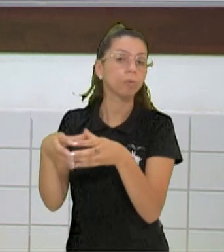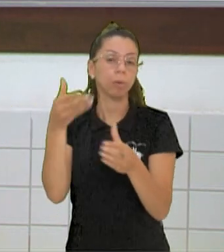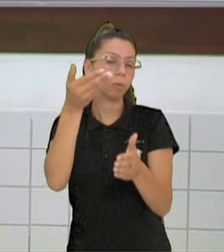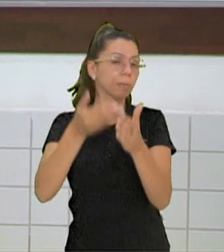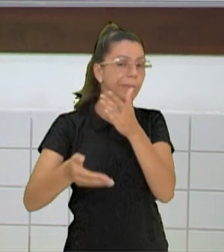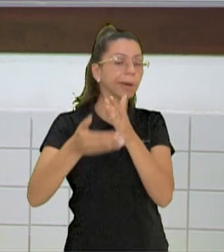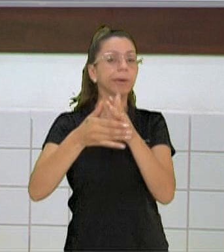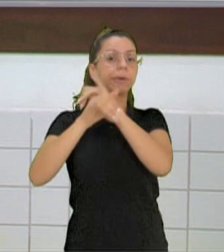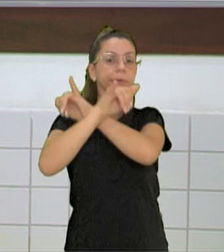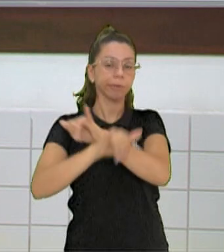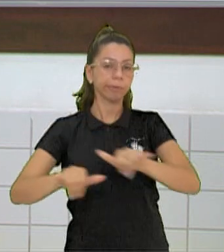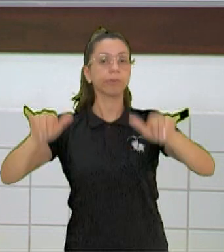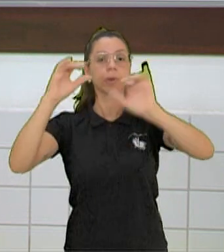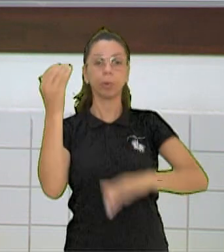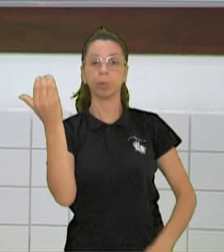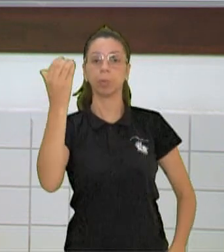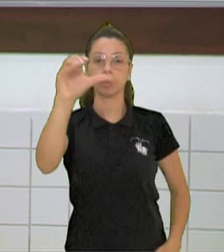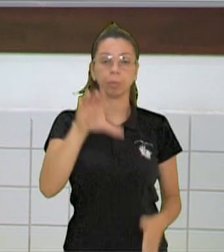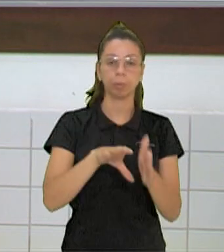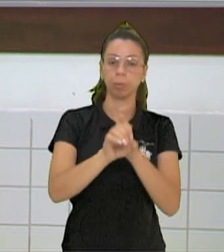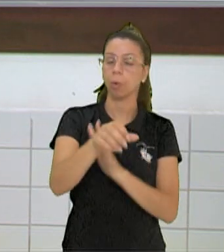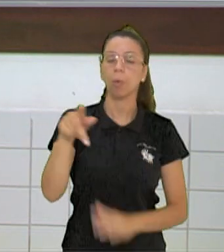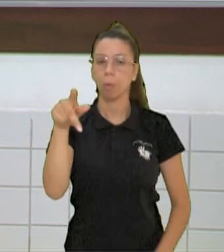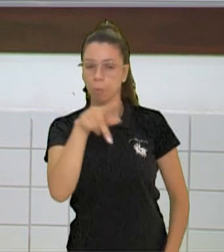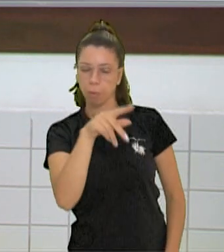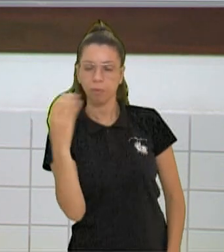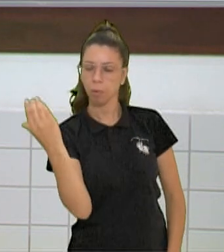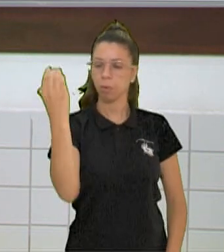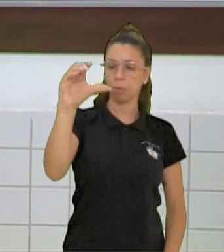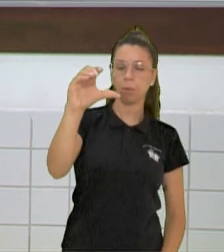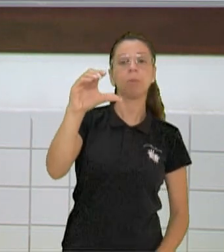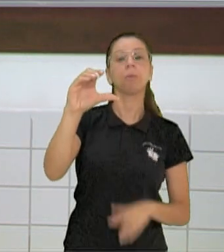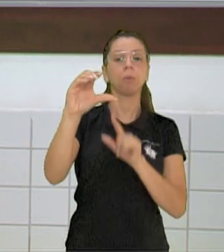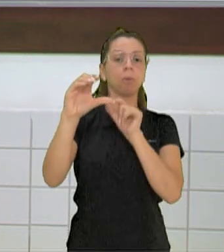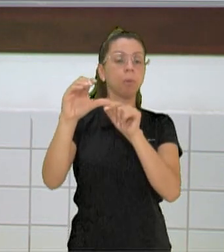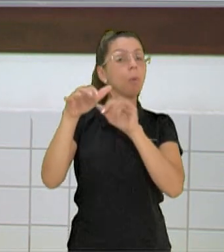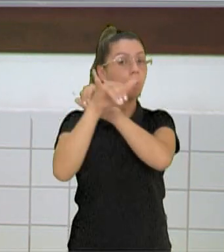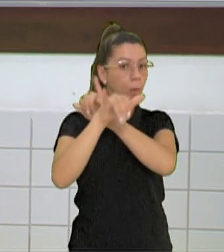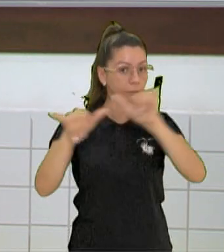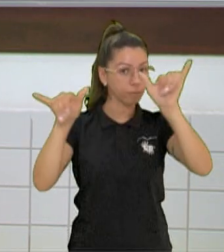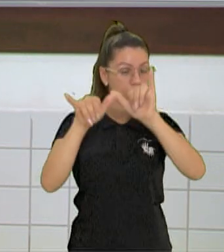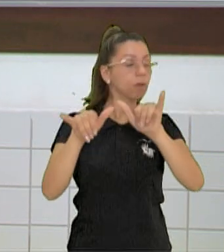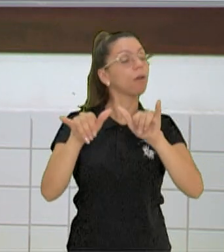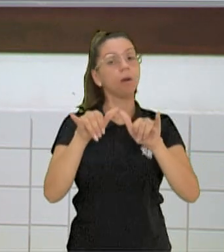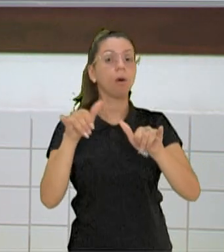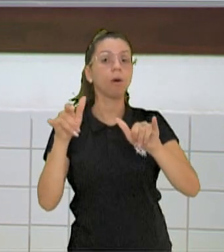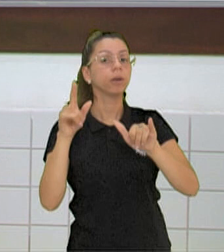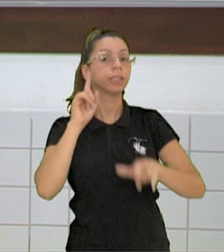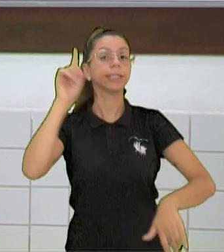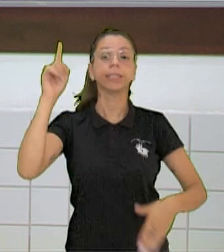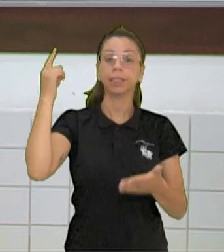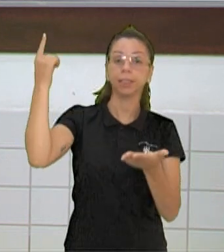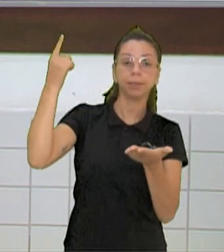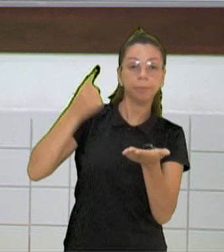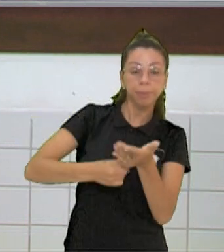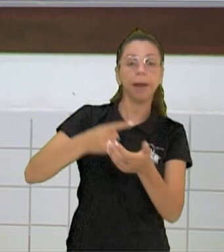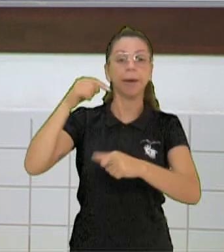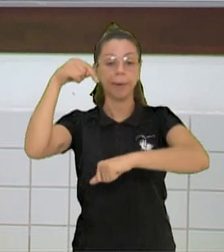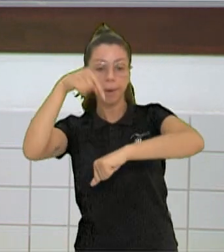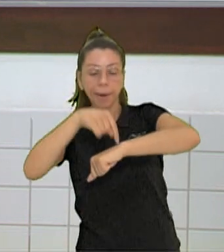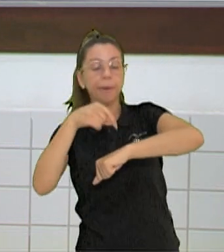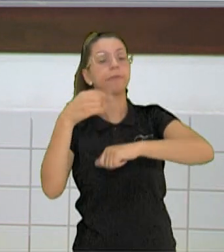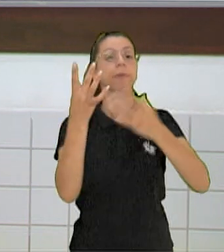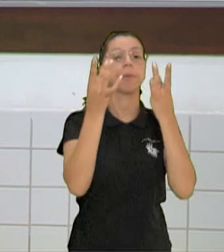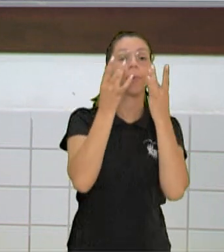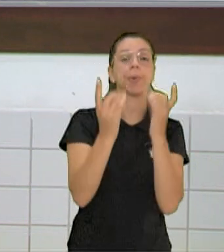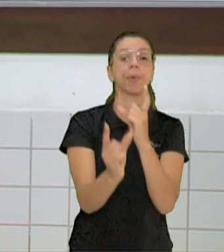nos recados, no mural do Classroom, o professor com certeza deixou para você um recadinho dizendo assim, olha, tal dia, tal hora vai ter encontro ao vivo